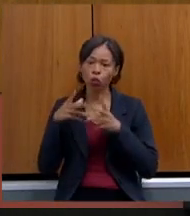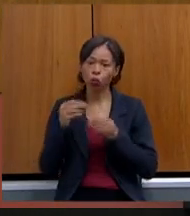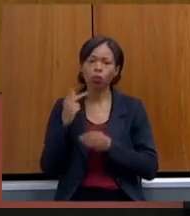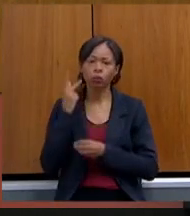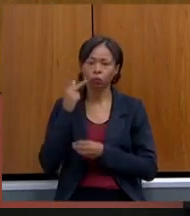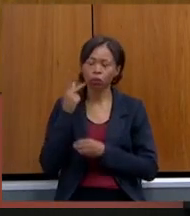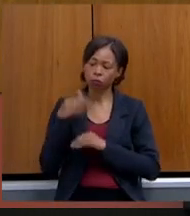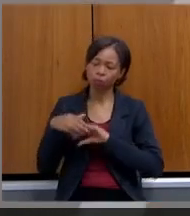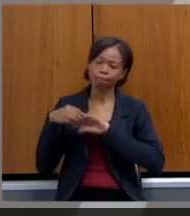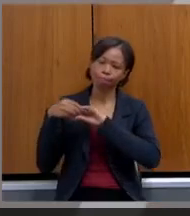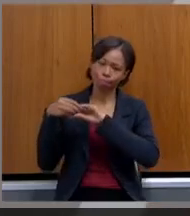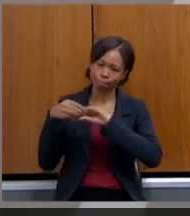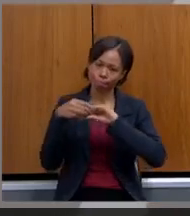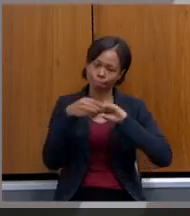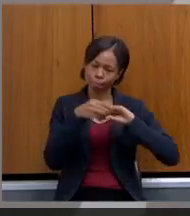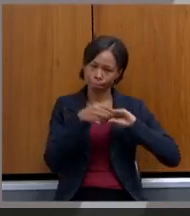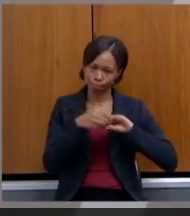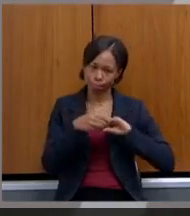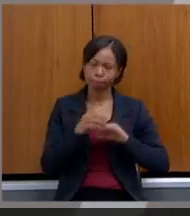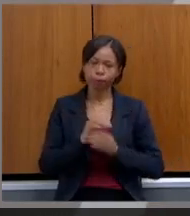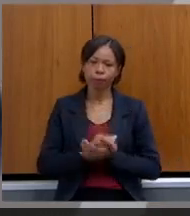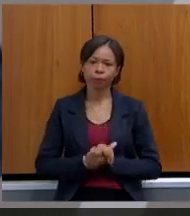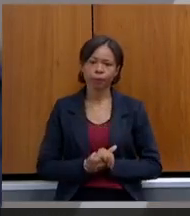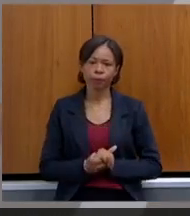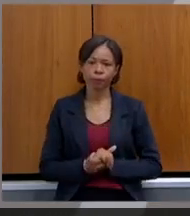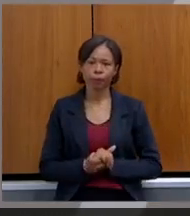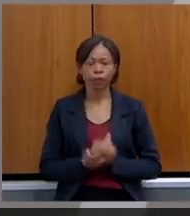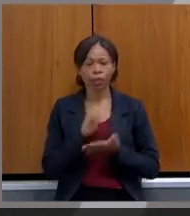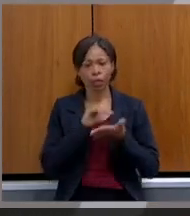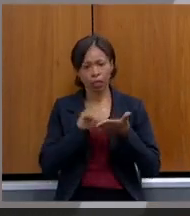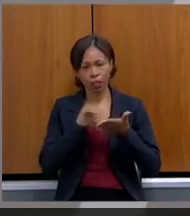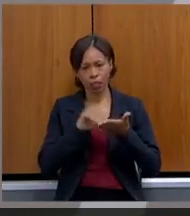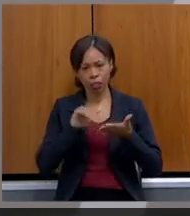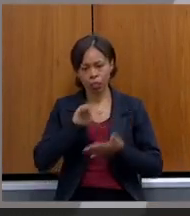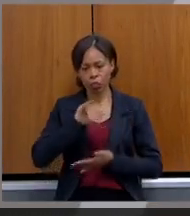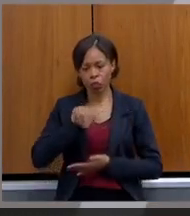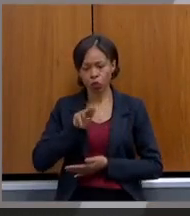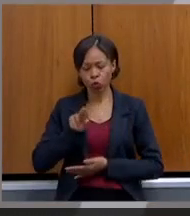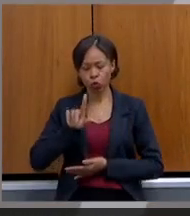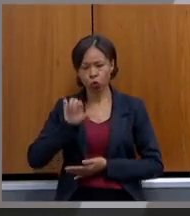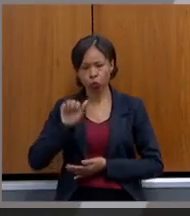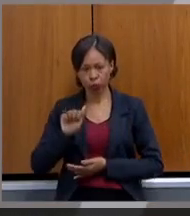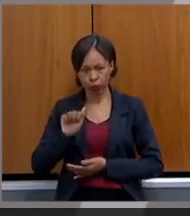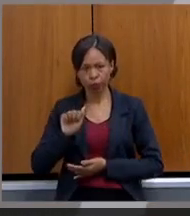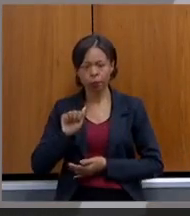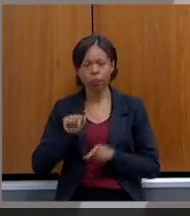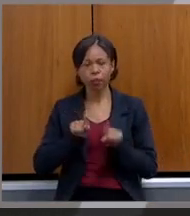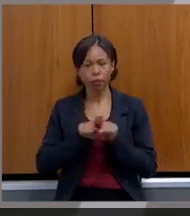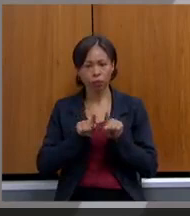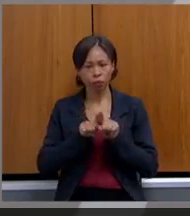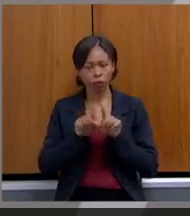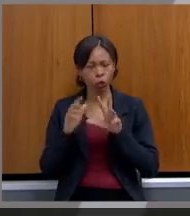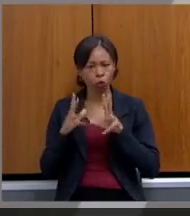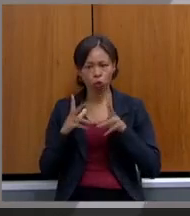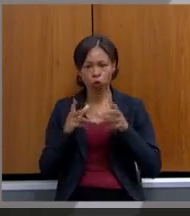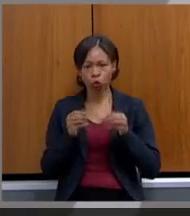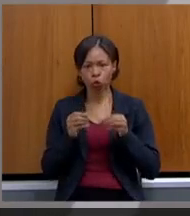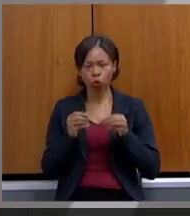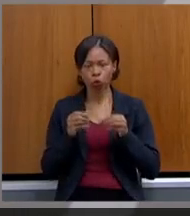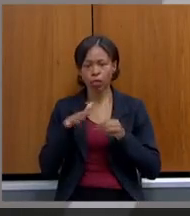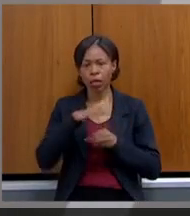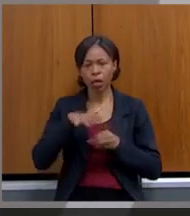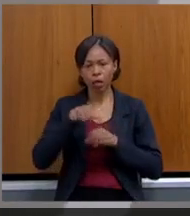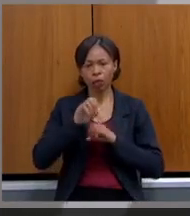presente e na pessoa da nossa secretária Júlia Santana complementar também todos os servidores da